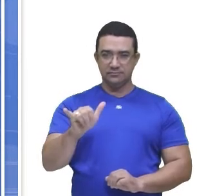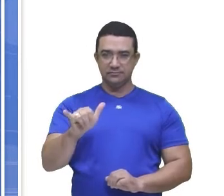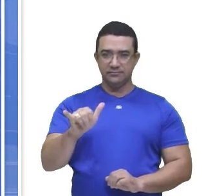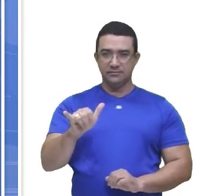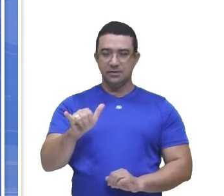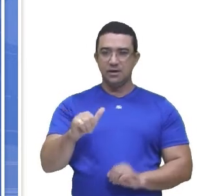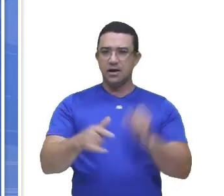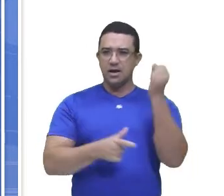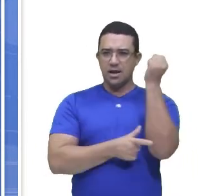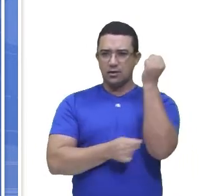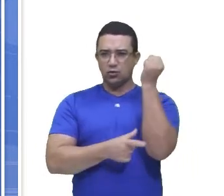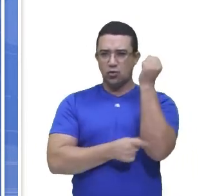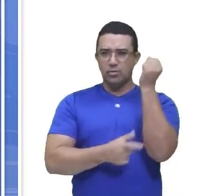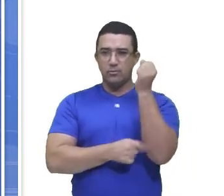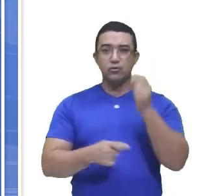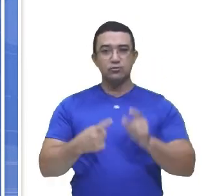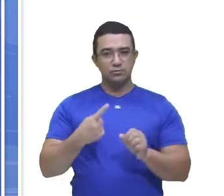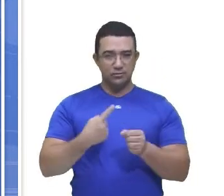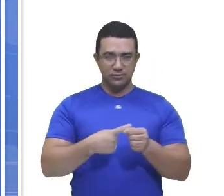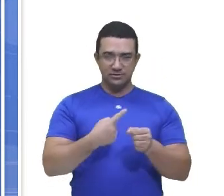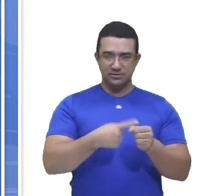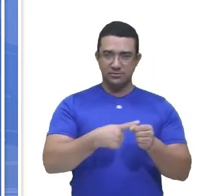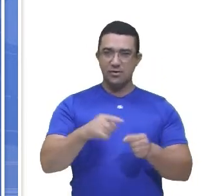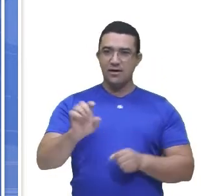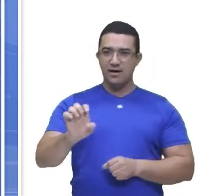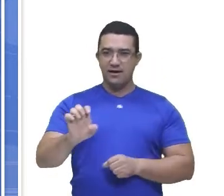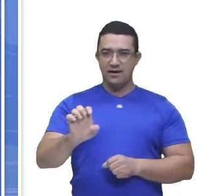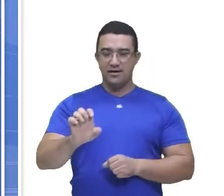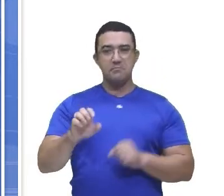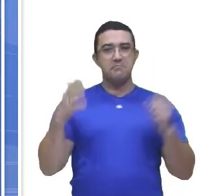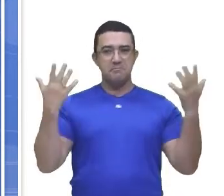Aldeci com a alternativa E. Ok,